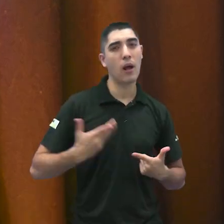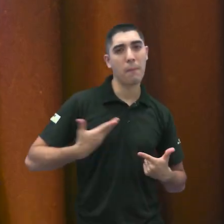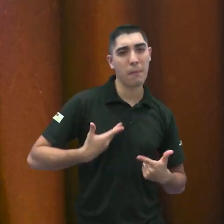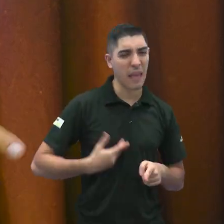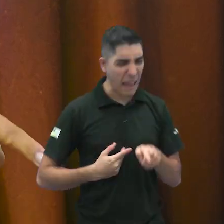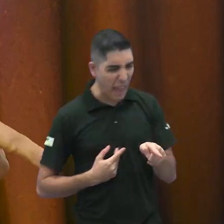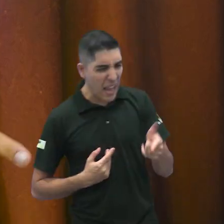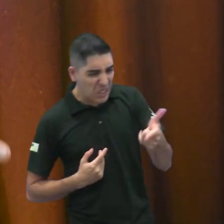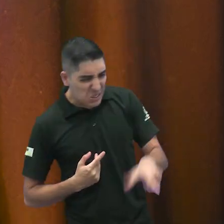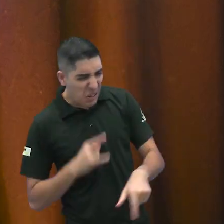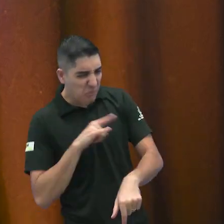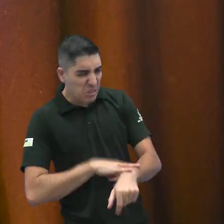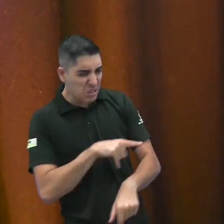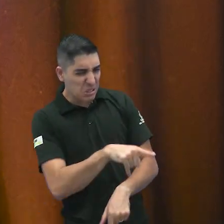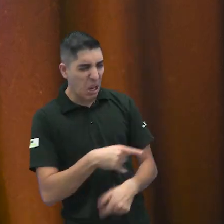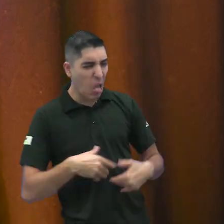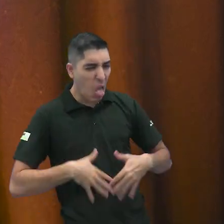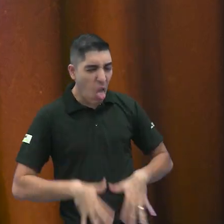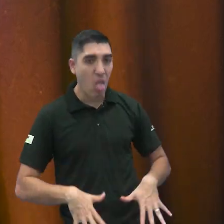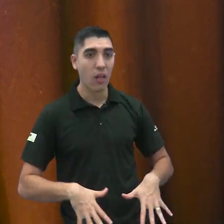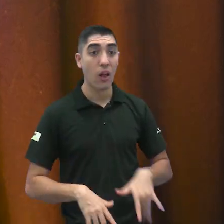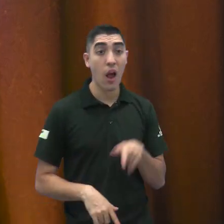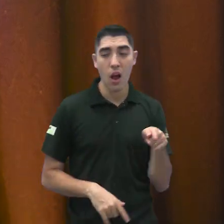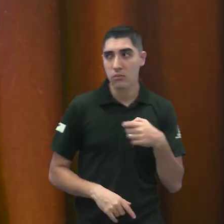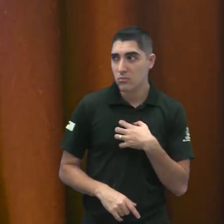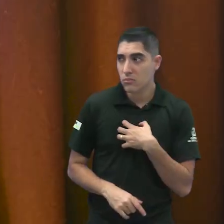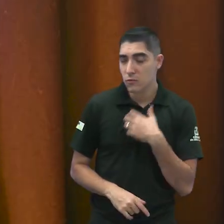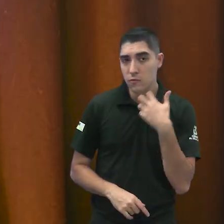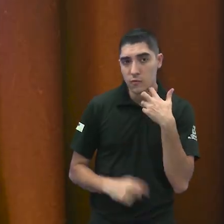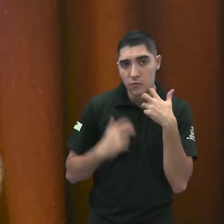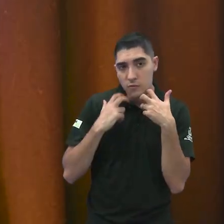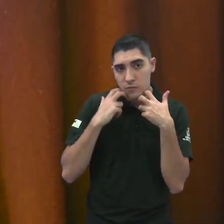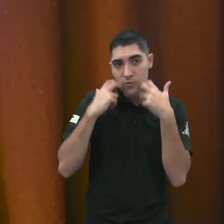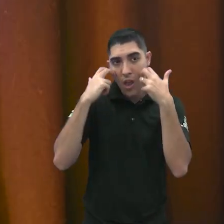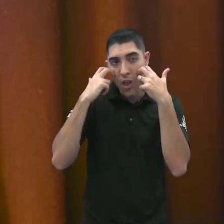ali na brincadeira, fez de novo na roupa. Então, a criança, ela sente muito essa dor. Então,